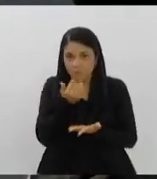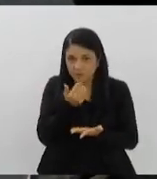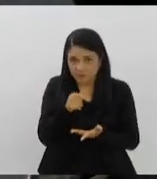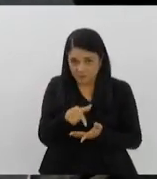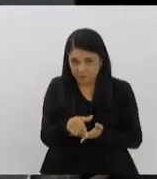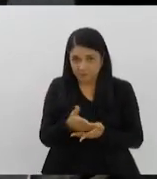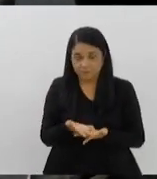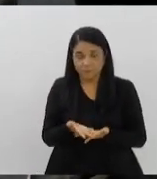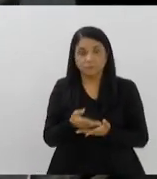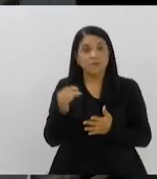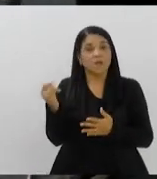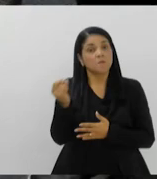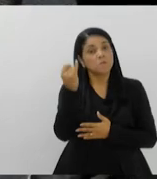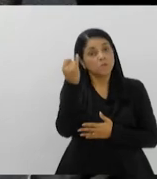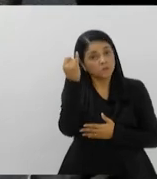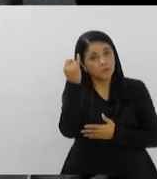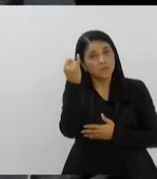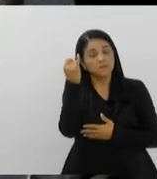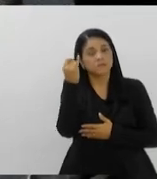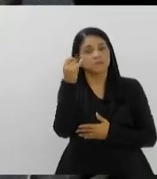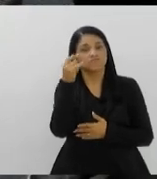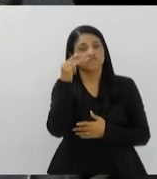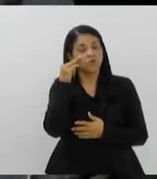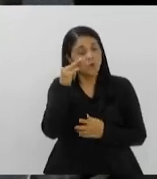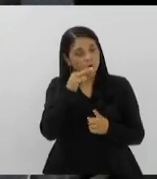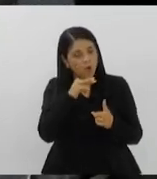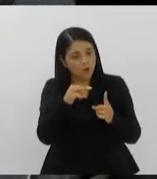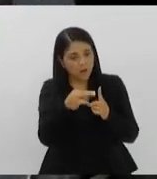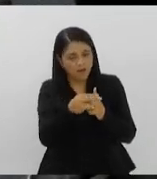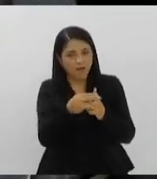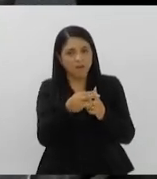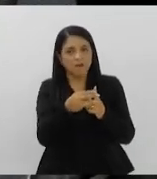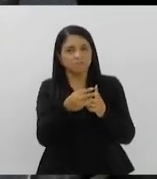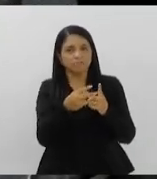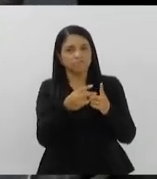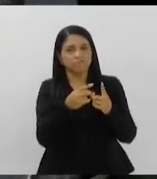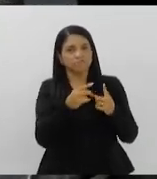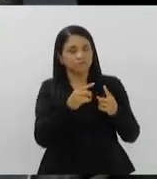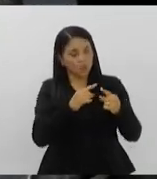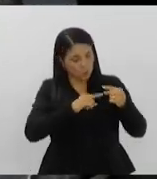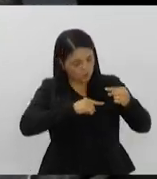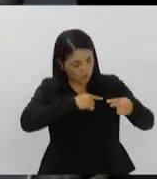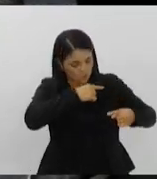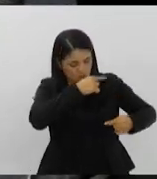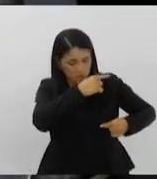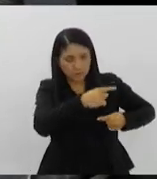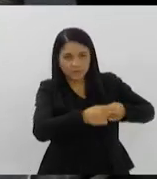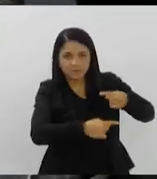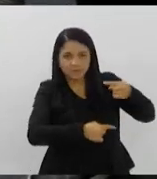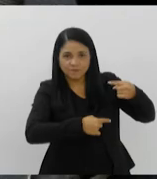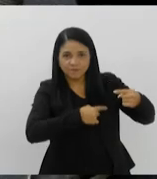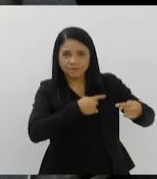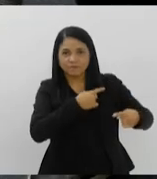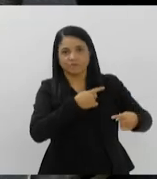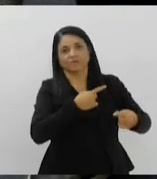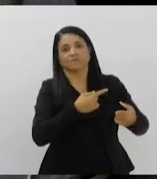a importância que tem disso, da gente olhar para a cadeia produtiva do nosso Estado, relacionado também com